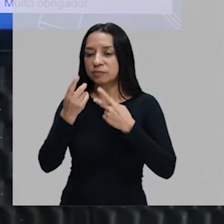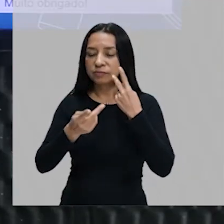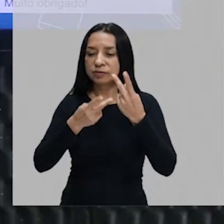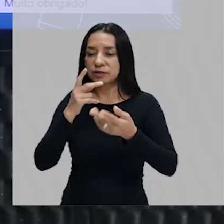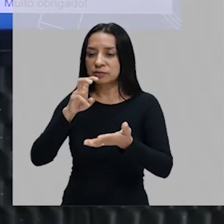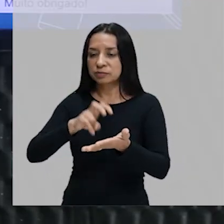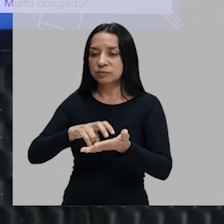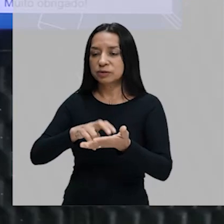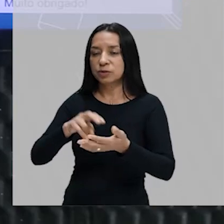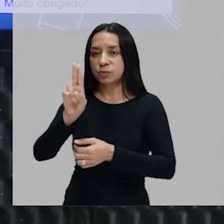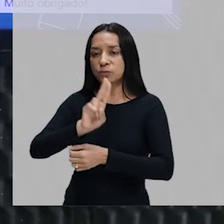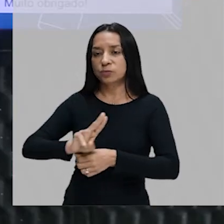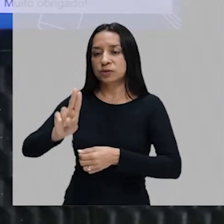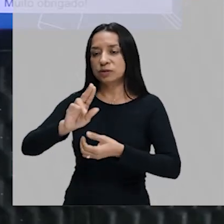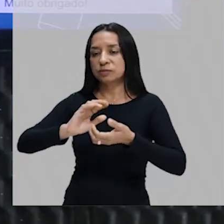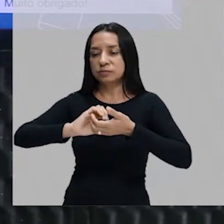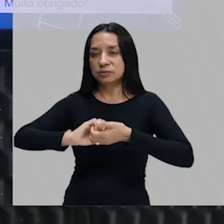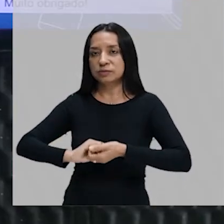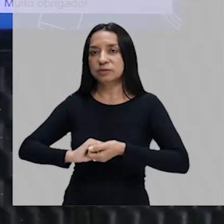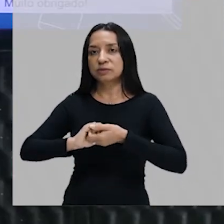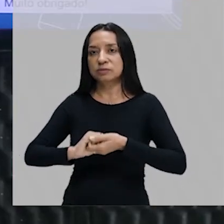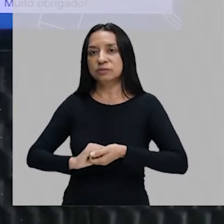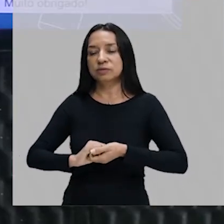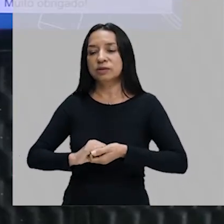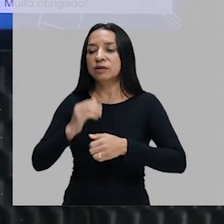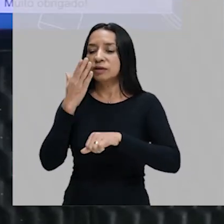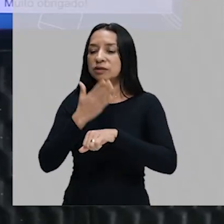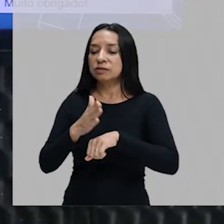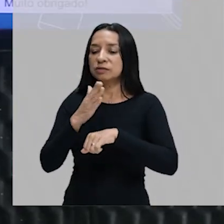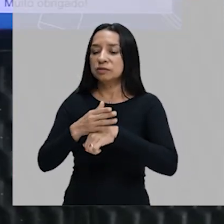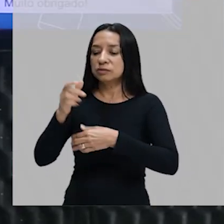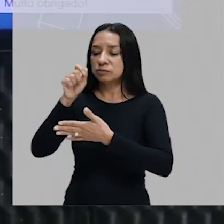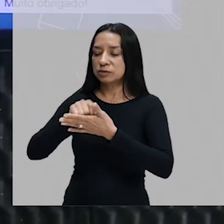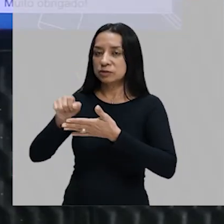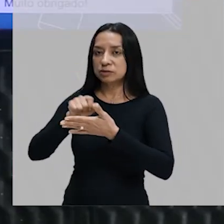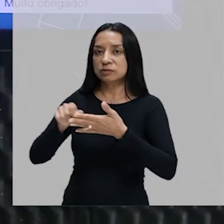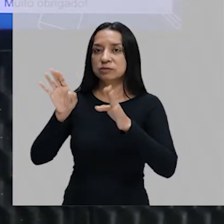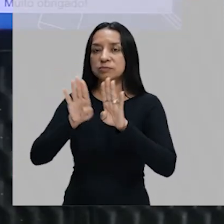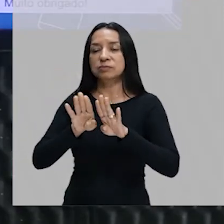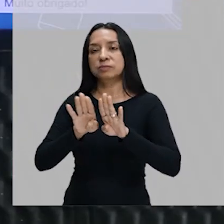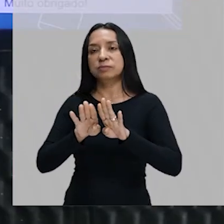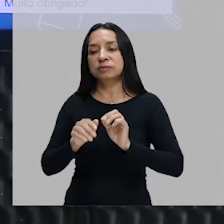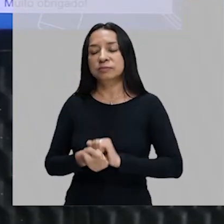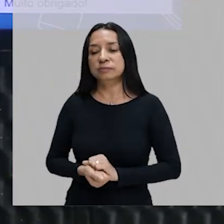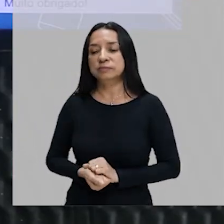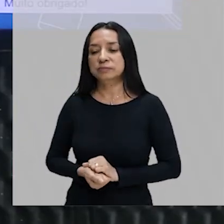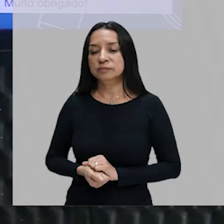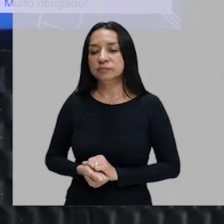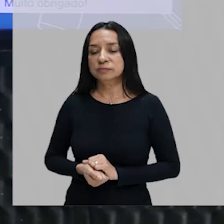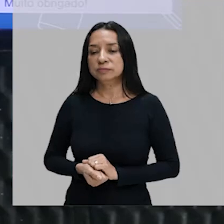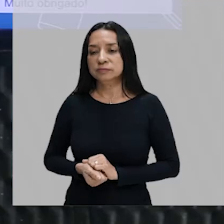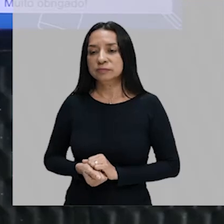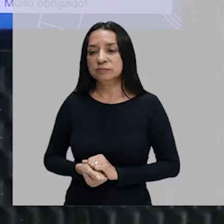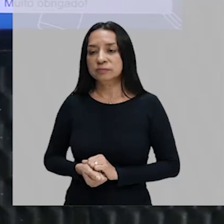dessas saudações, tá? Porque aí você vai treinando a sua escrita e também